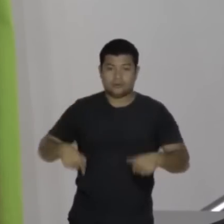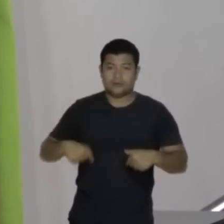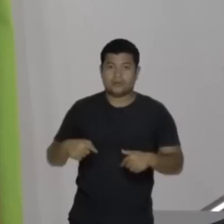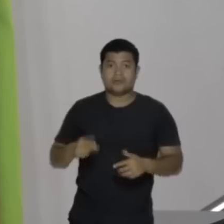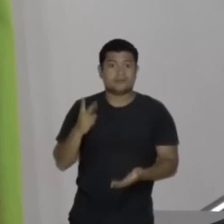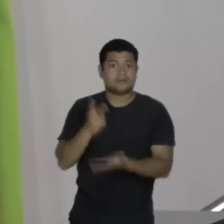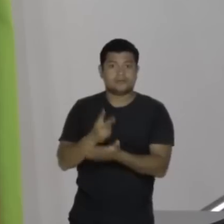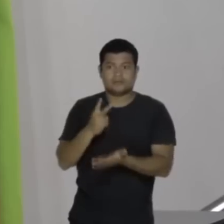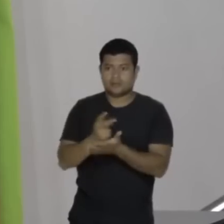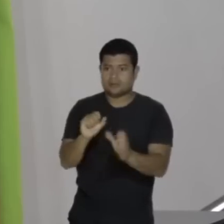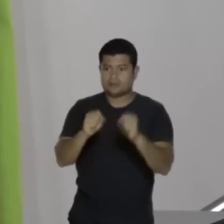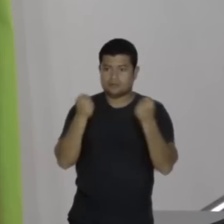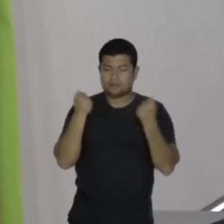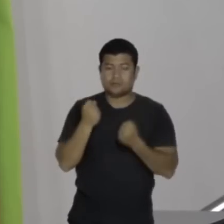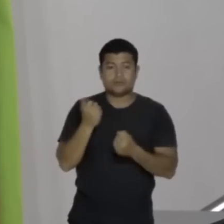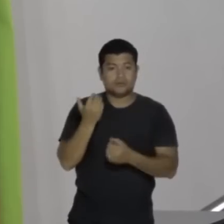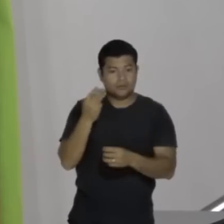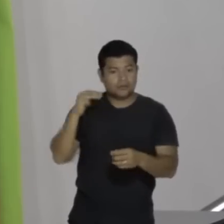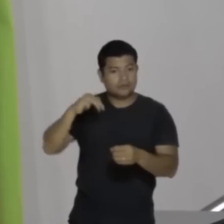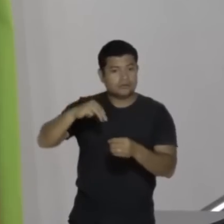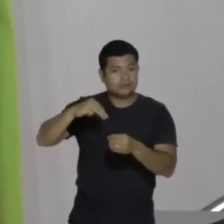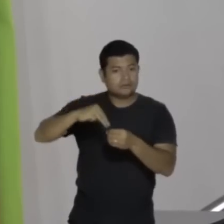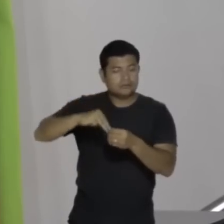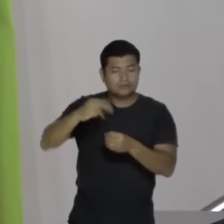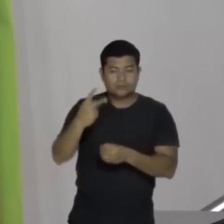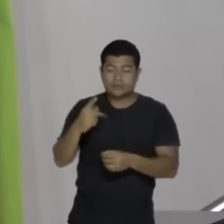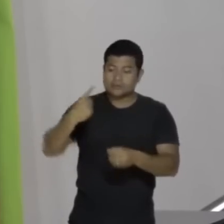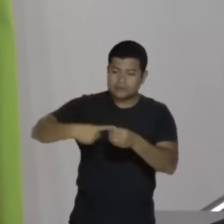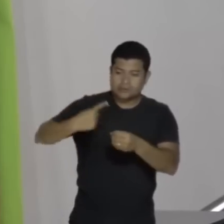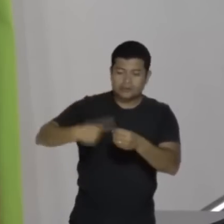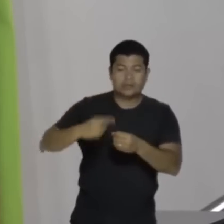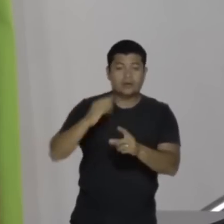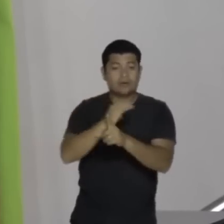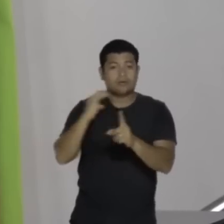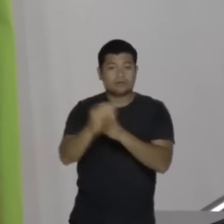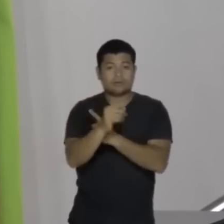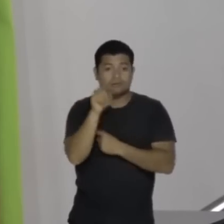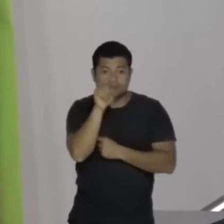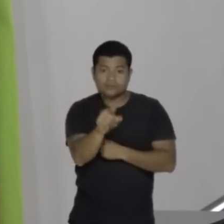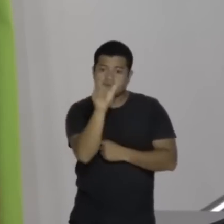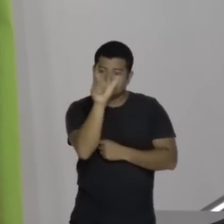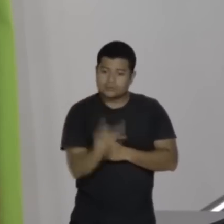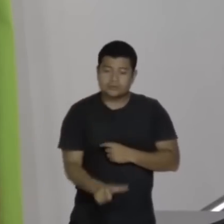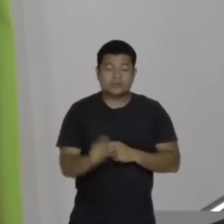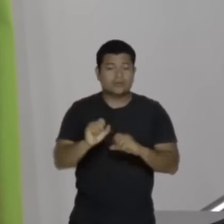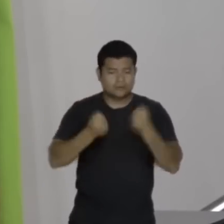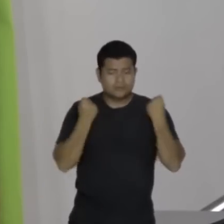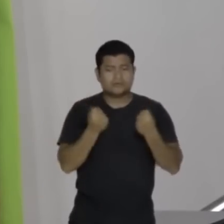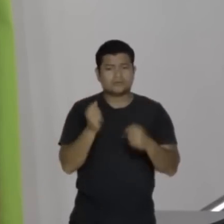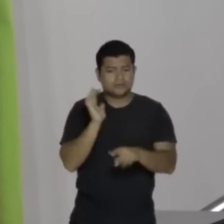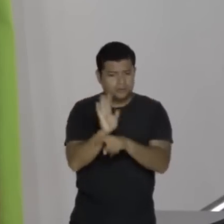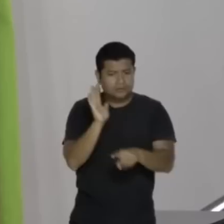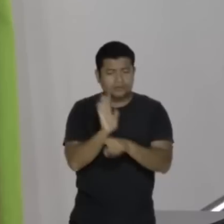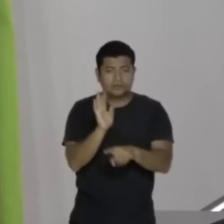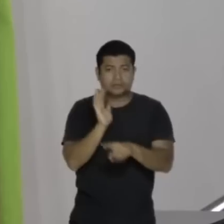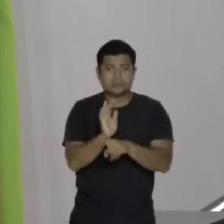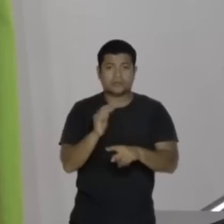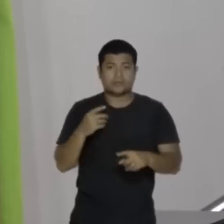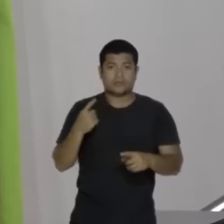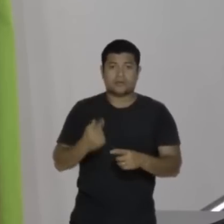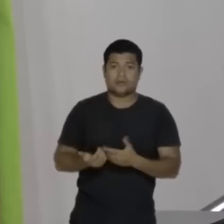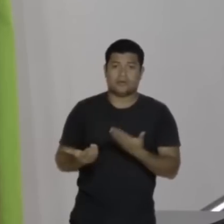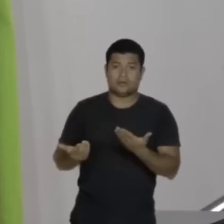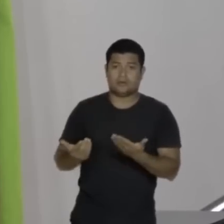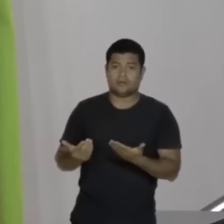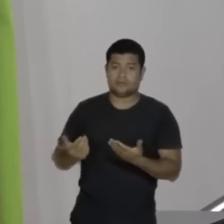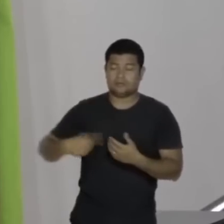aqui para defender seu município, sua cidade, sua comunidade e você desse tipo de inverdade que é lançada contra nós,